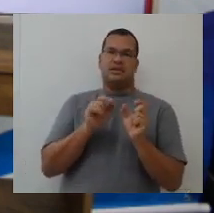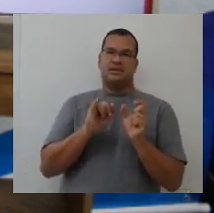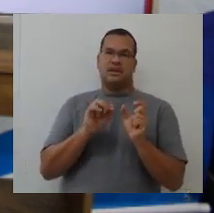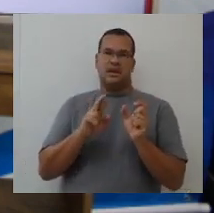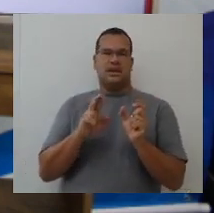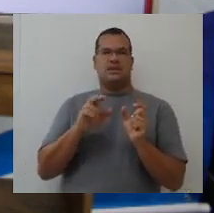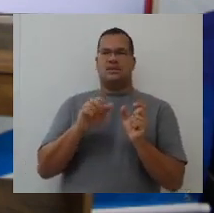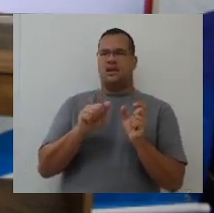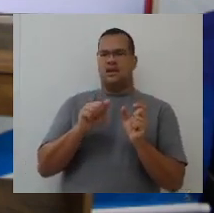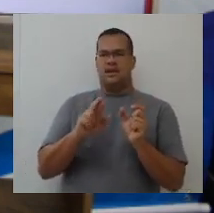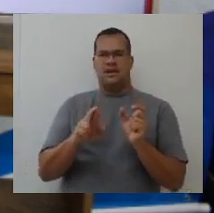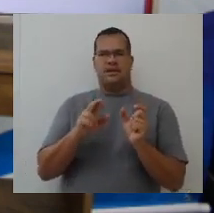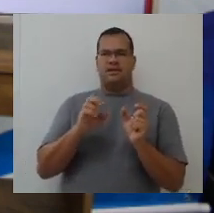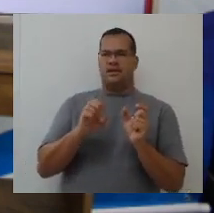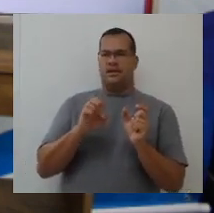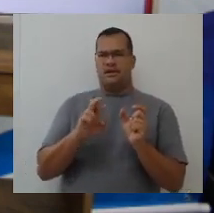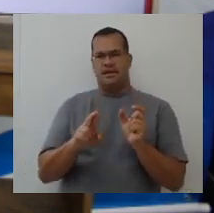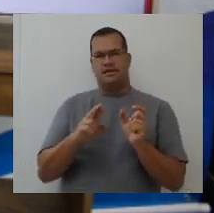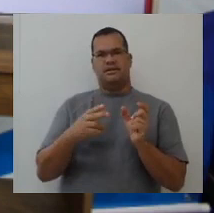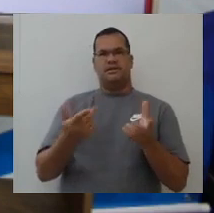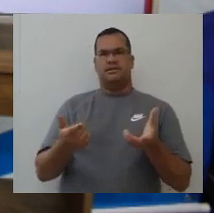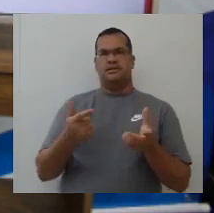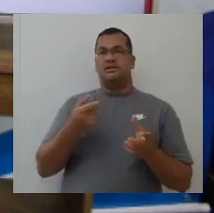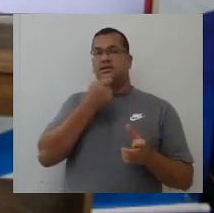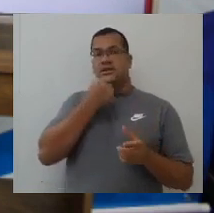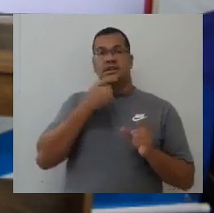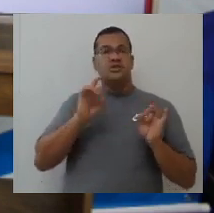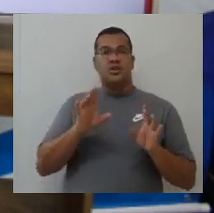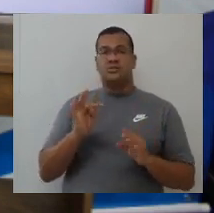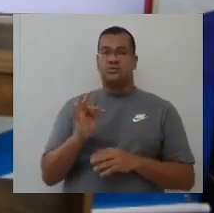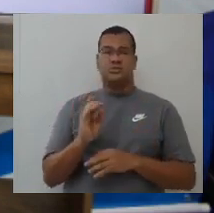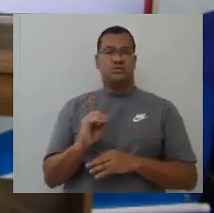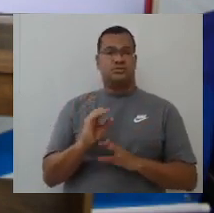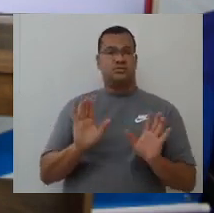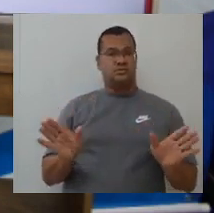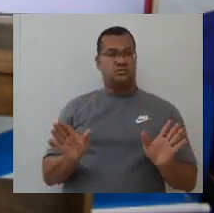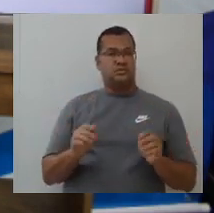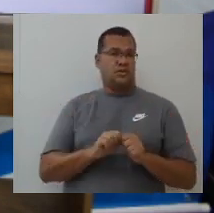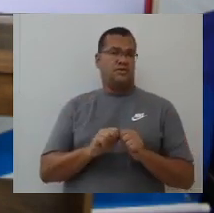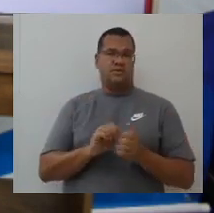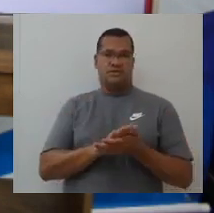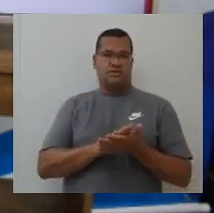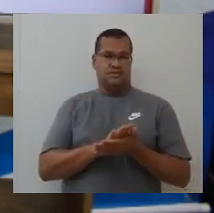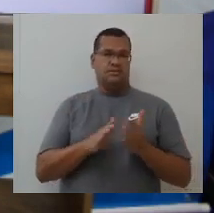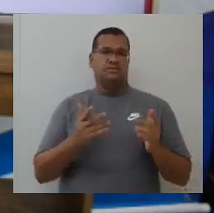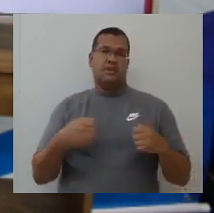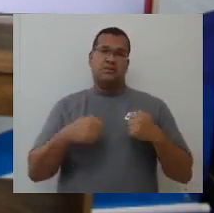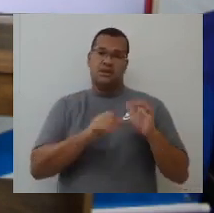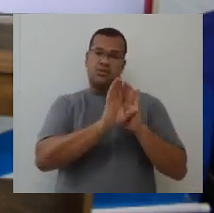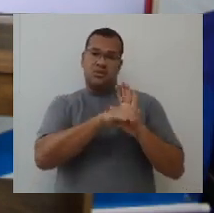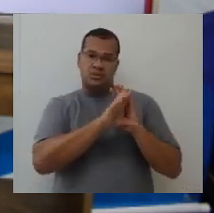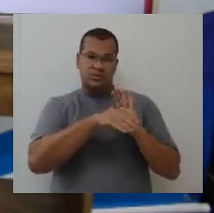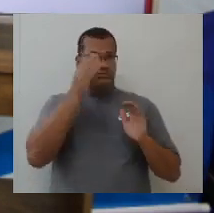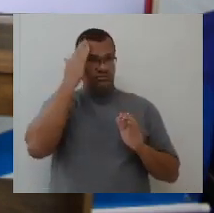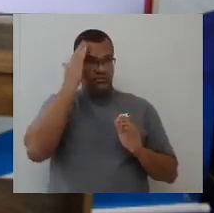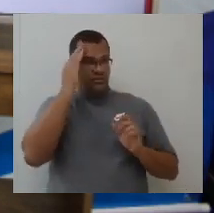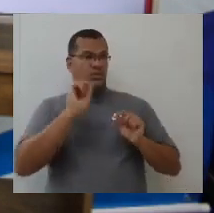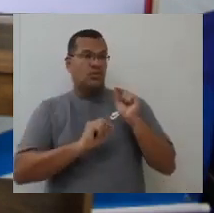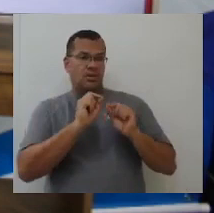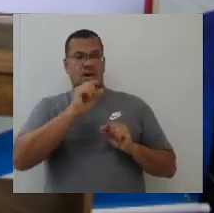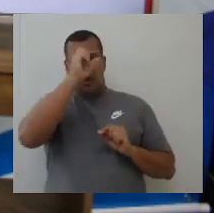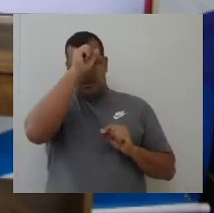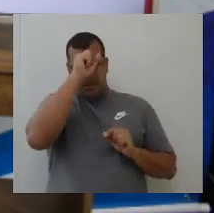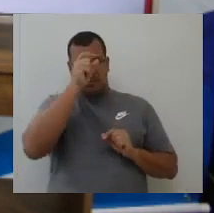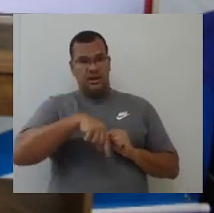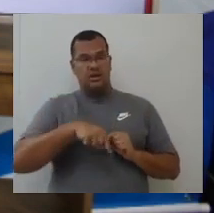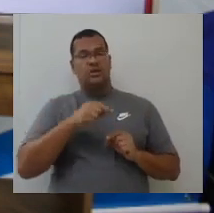está feito. Não tem muita coisa a fazer. Correto? Então a gente precisa entender esse conceito antes de qualquer coisa, antes de